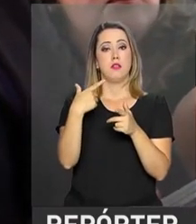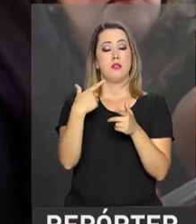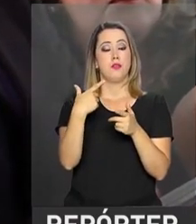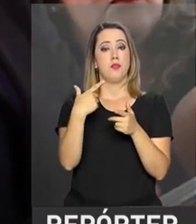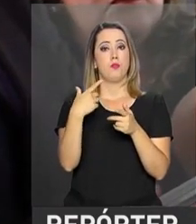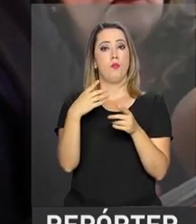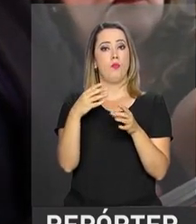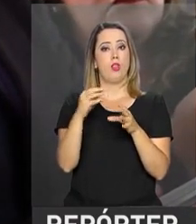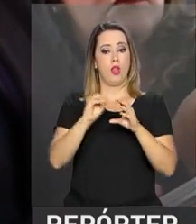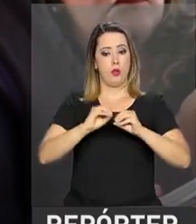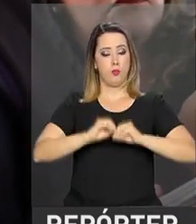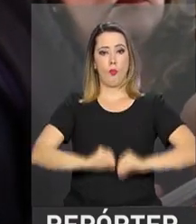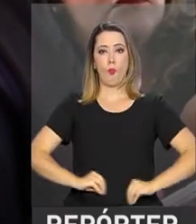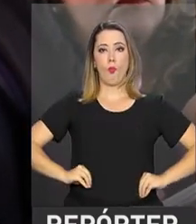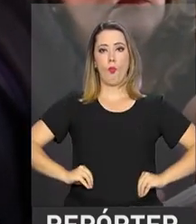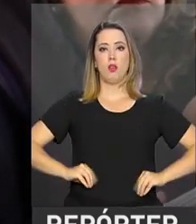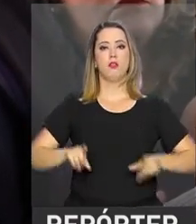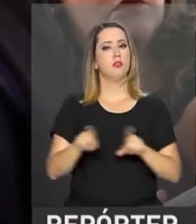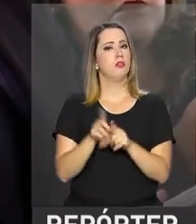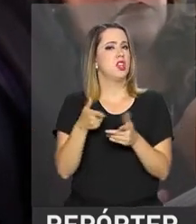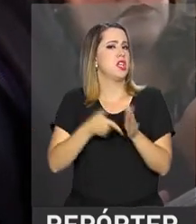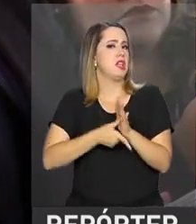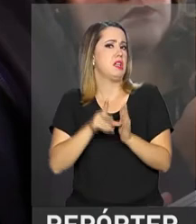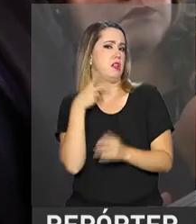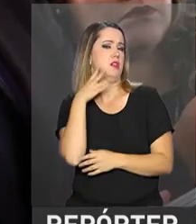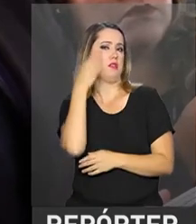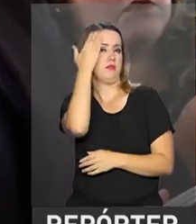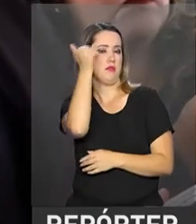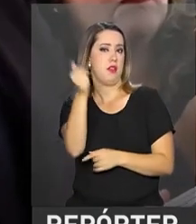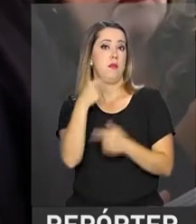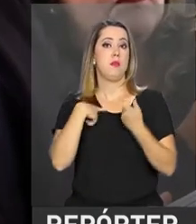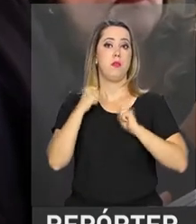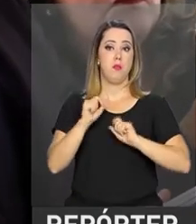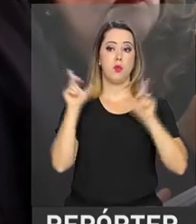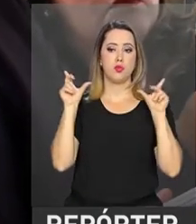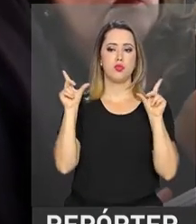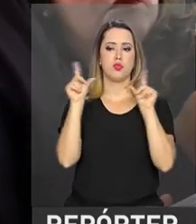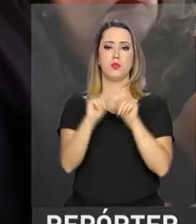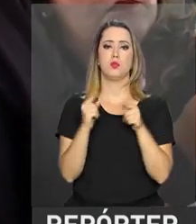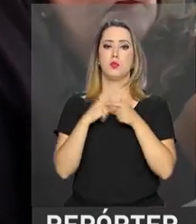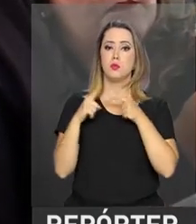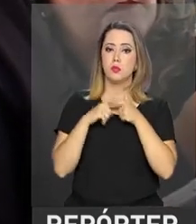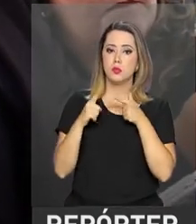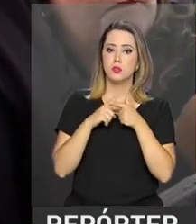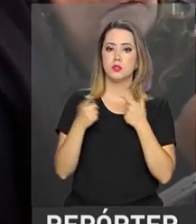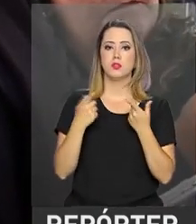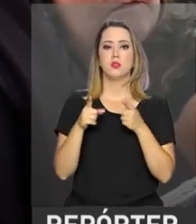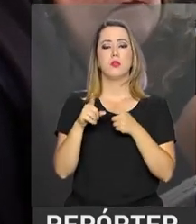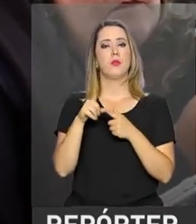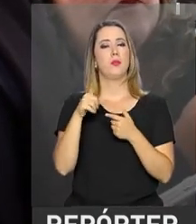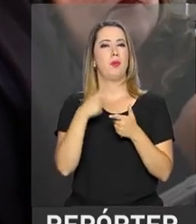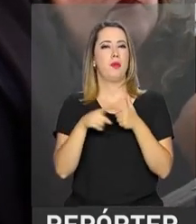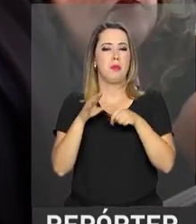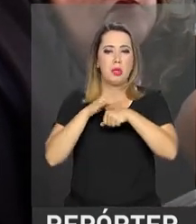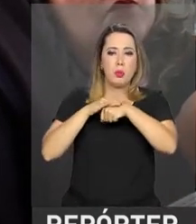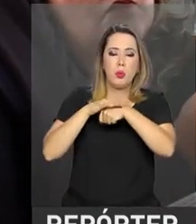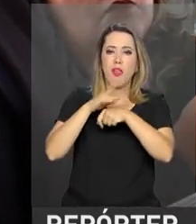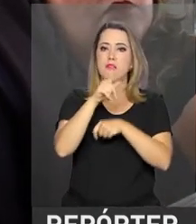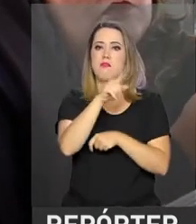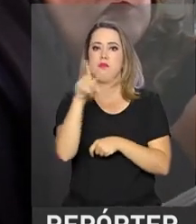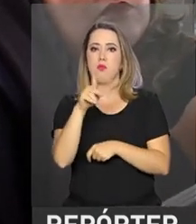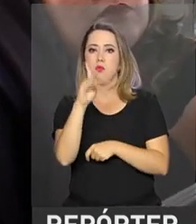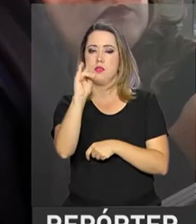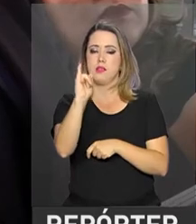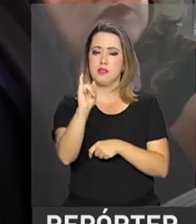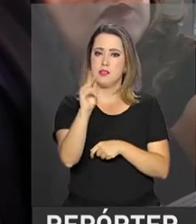antes, e a vacina permite reduzir muitos impactos da infecção pela Zika, evitando